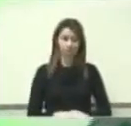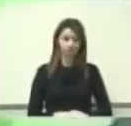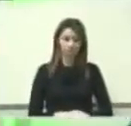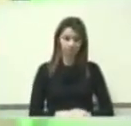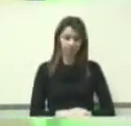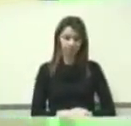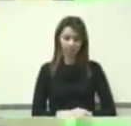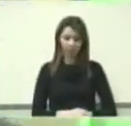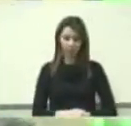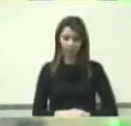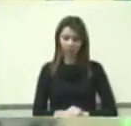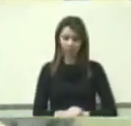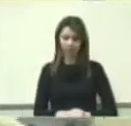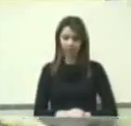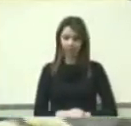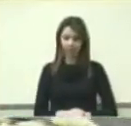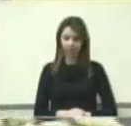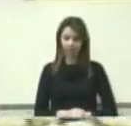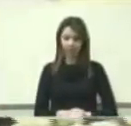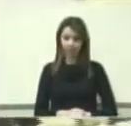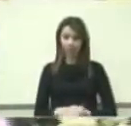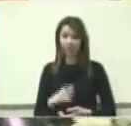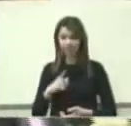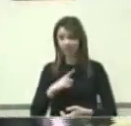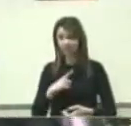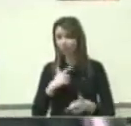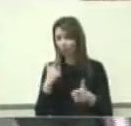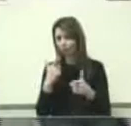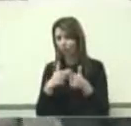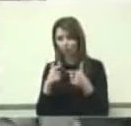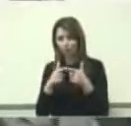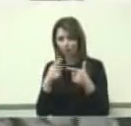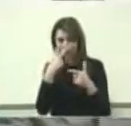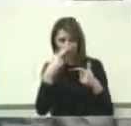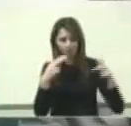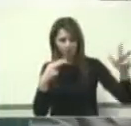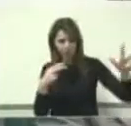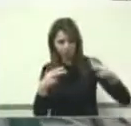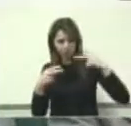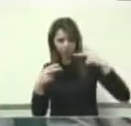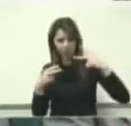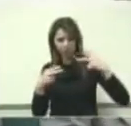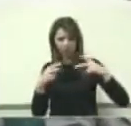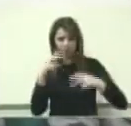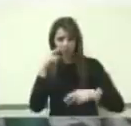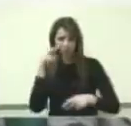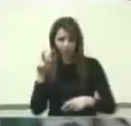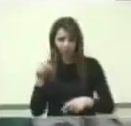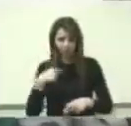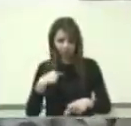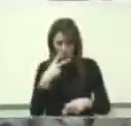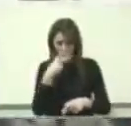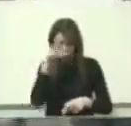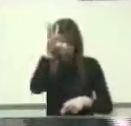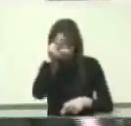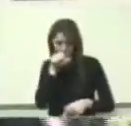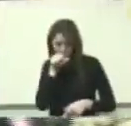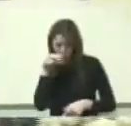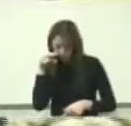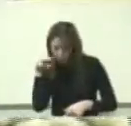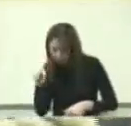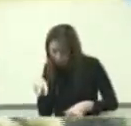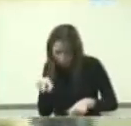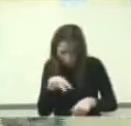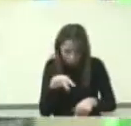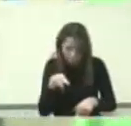aleluia se os ventos foram encontrados na tua vida não pense como a galinha olhando para baixo não mas pense como as